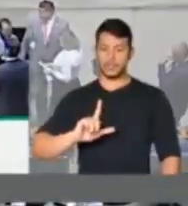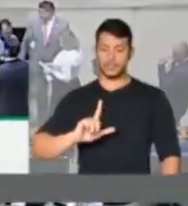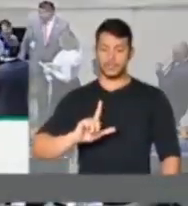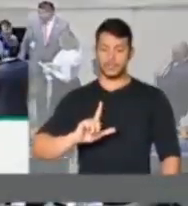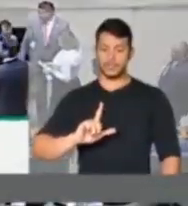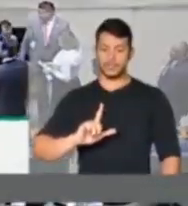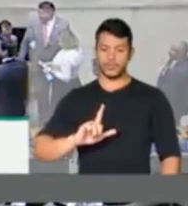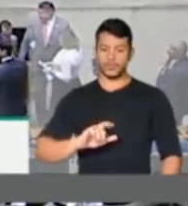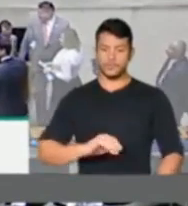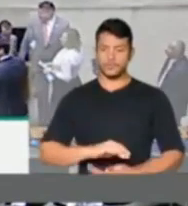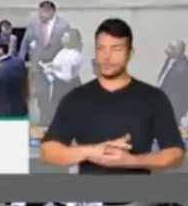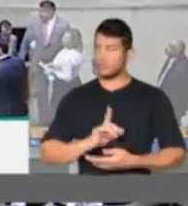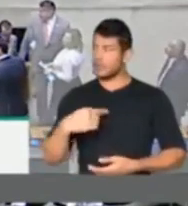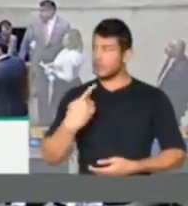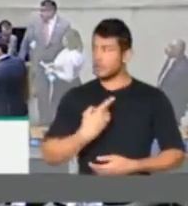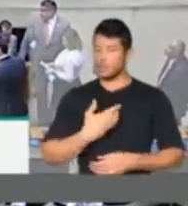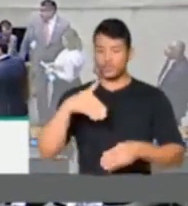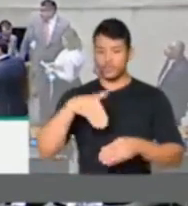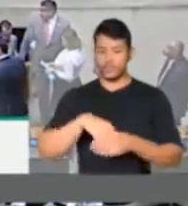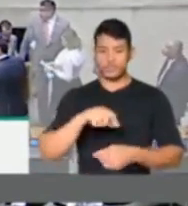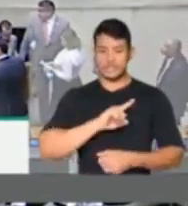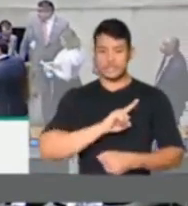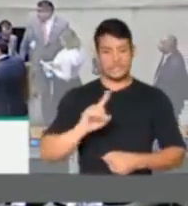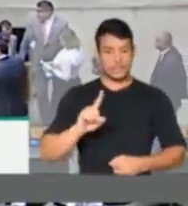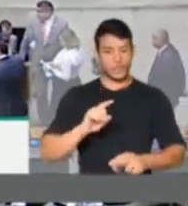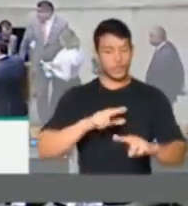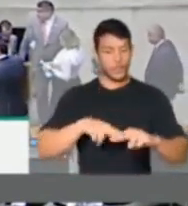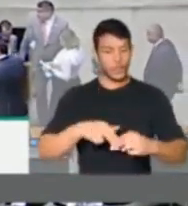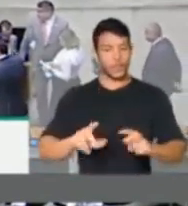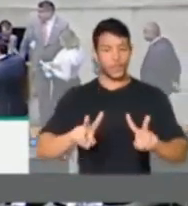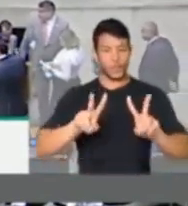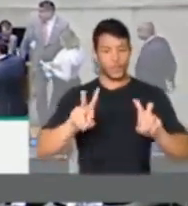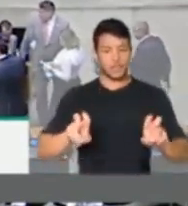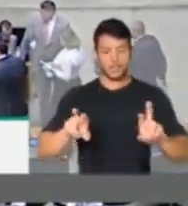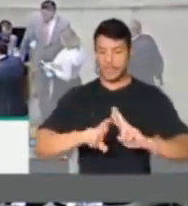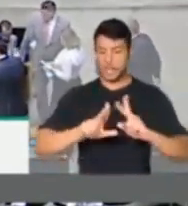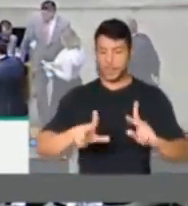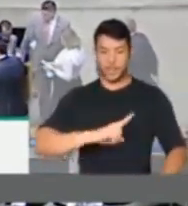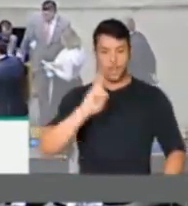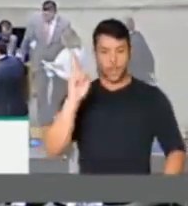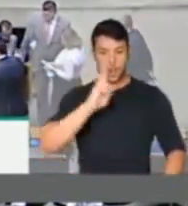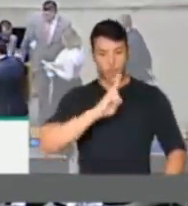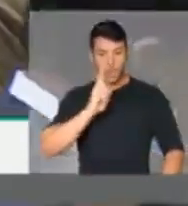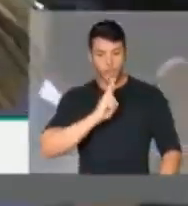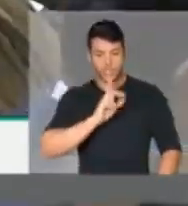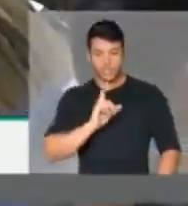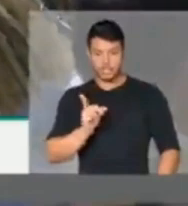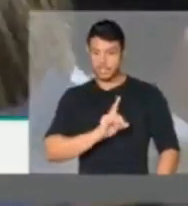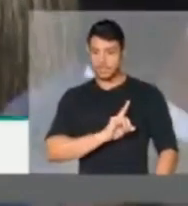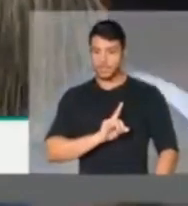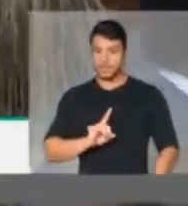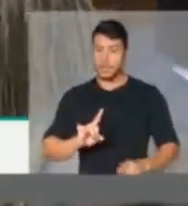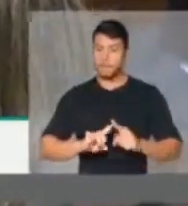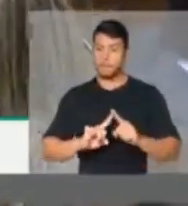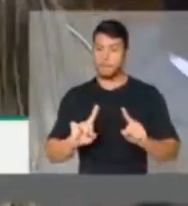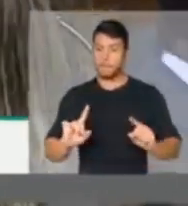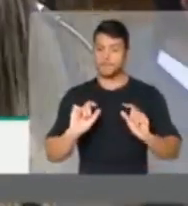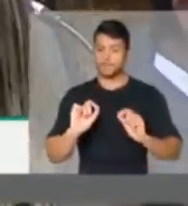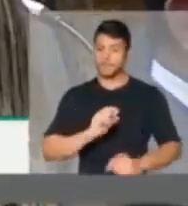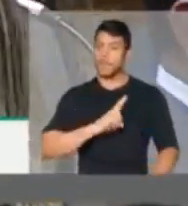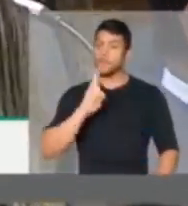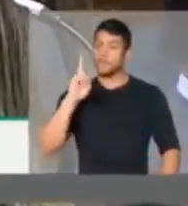O PSOL vota não porque essa matéria não é urgente e nem relevante. Por outro lado, urgente